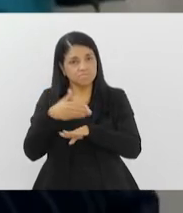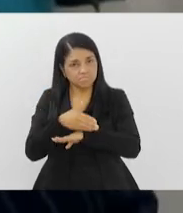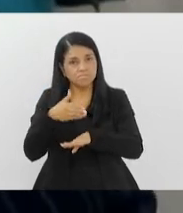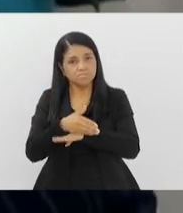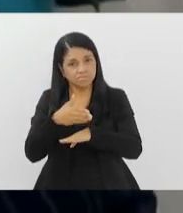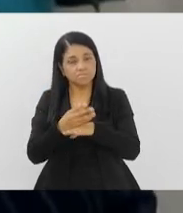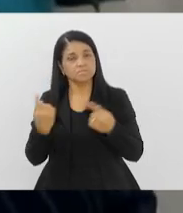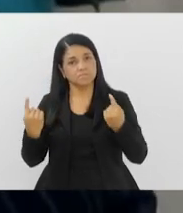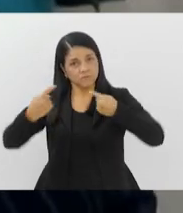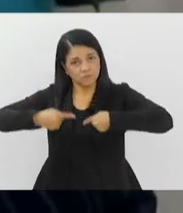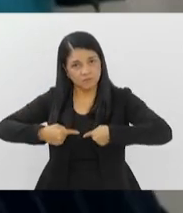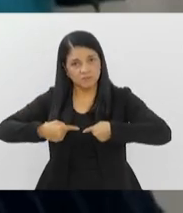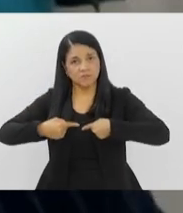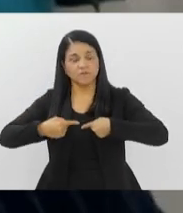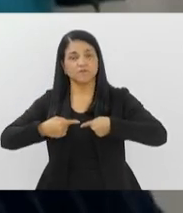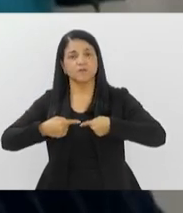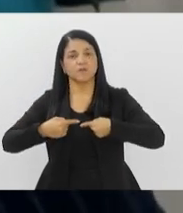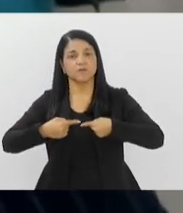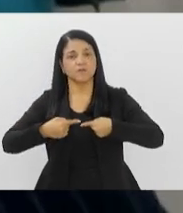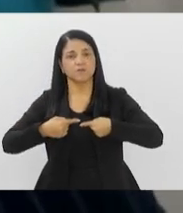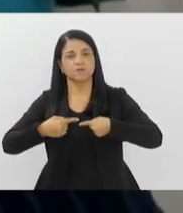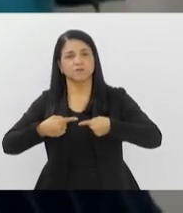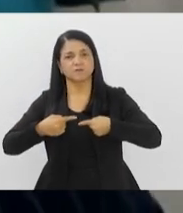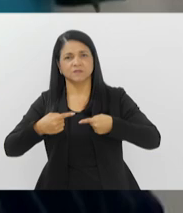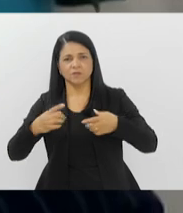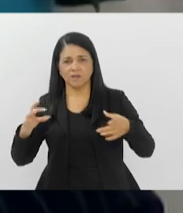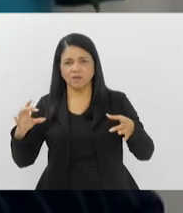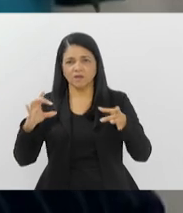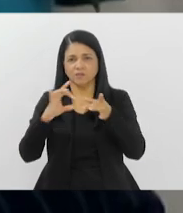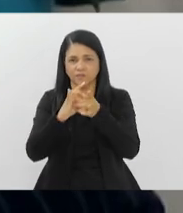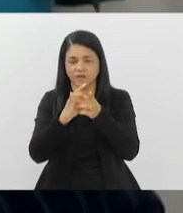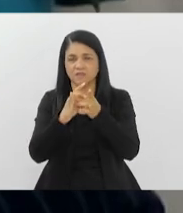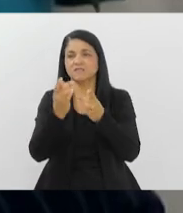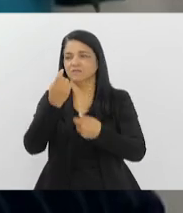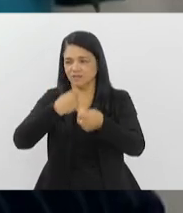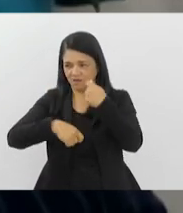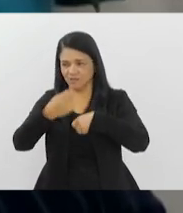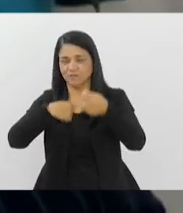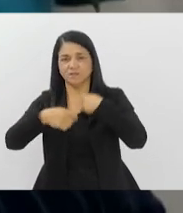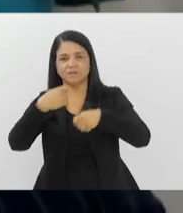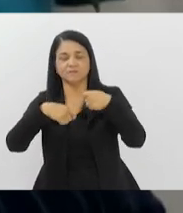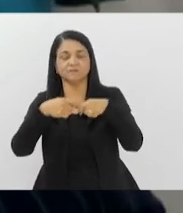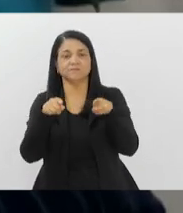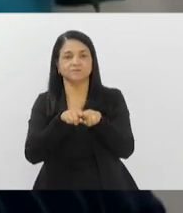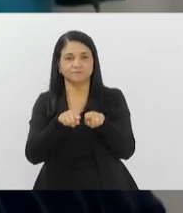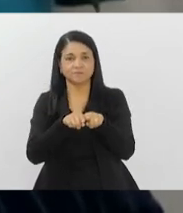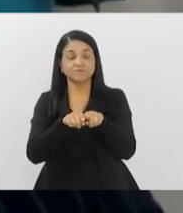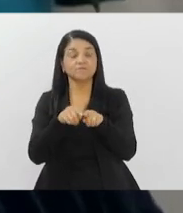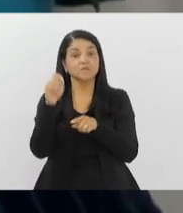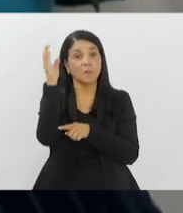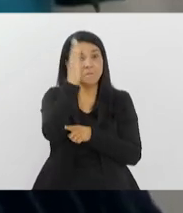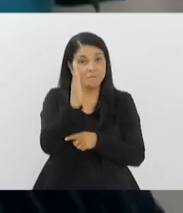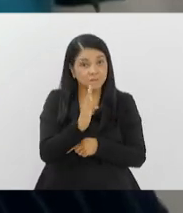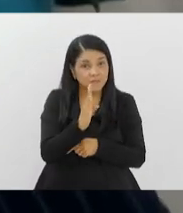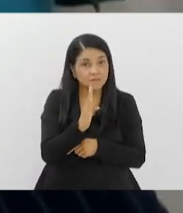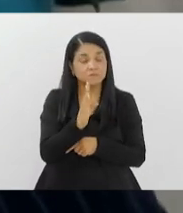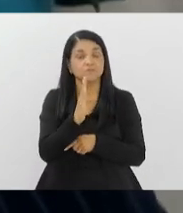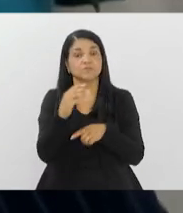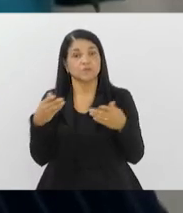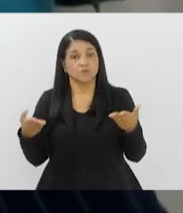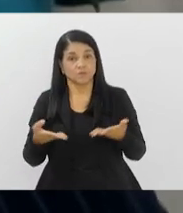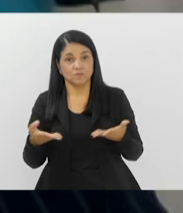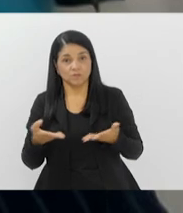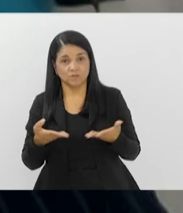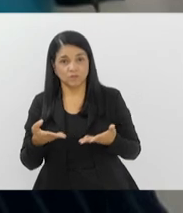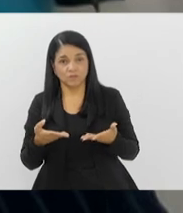grande desafio que é a diversificação da economia. O Brasil tem bons exemplos, o Brasil é hoje, se